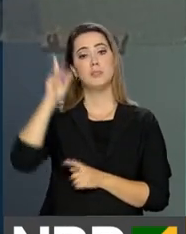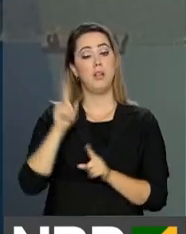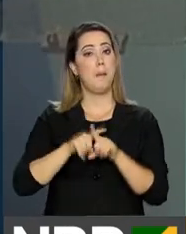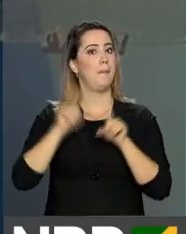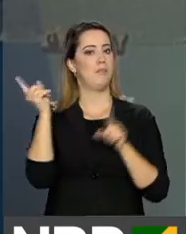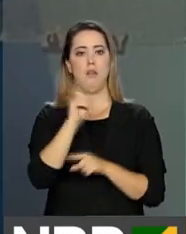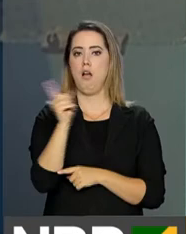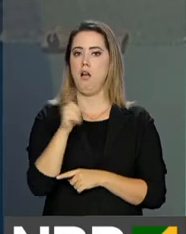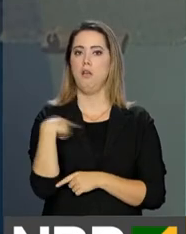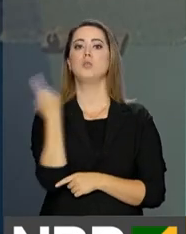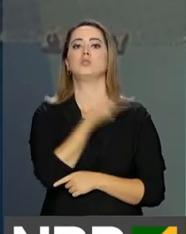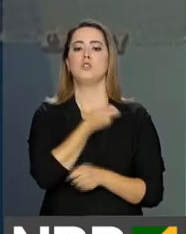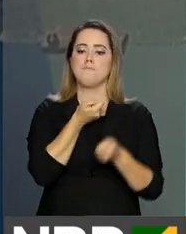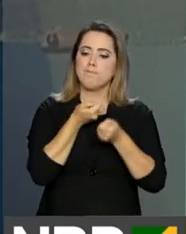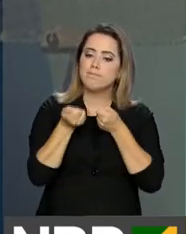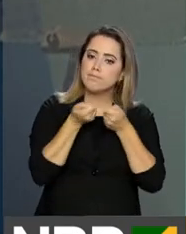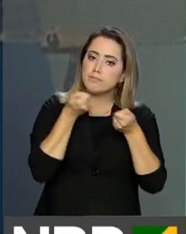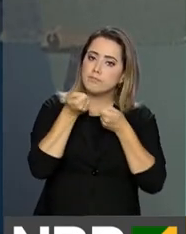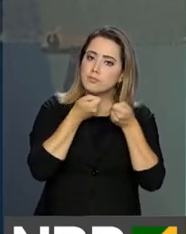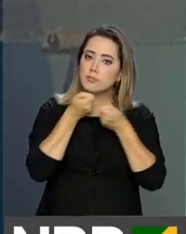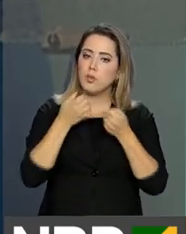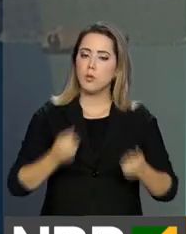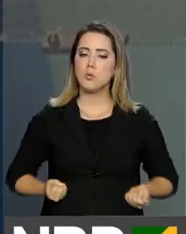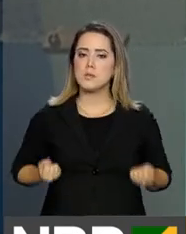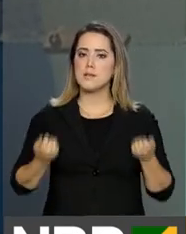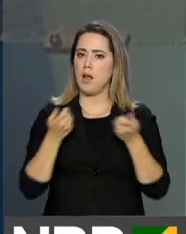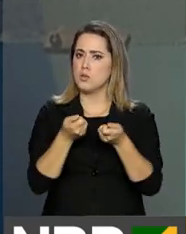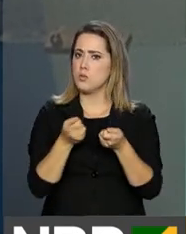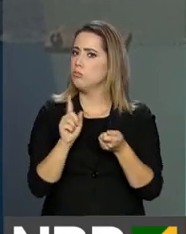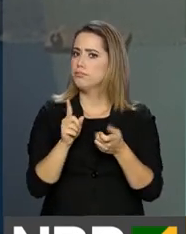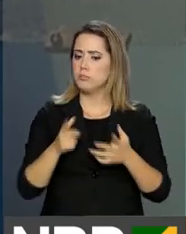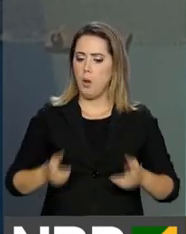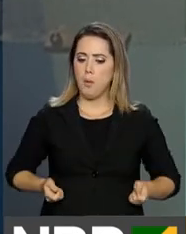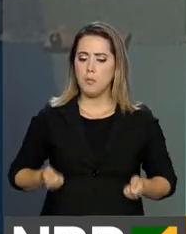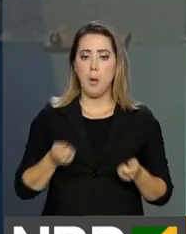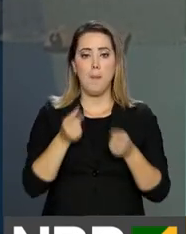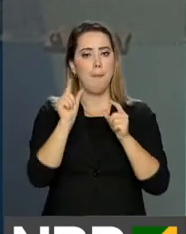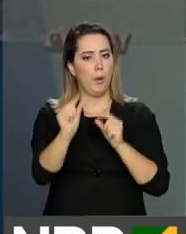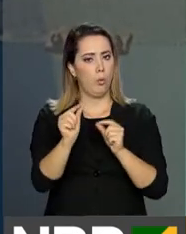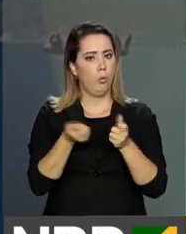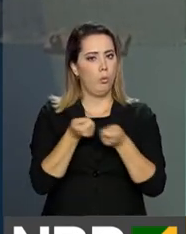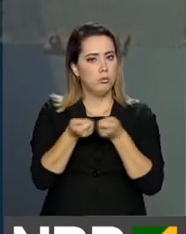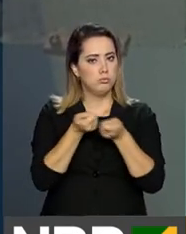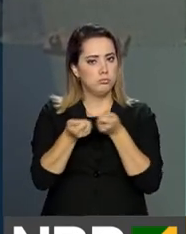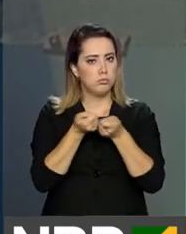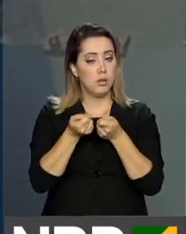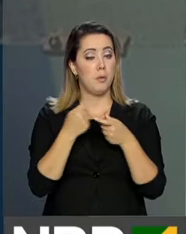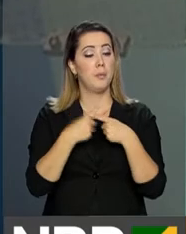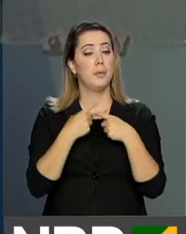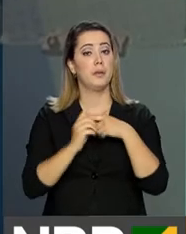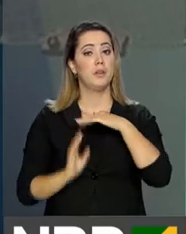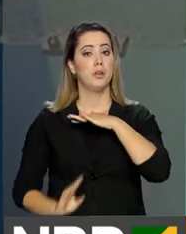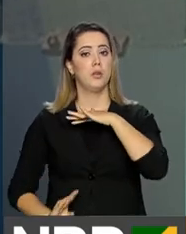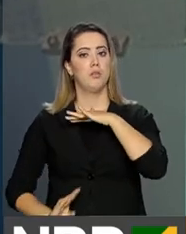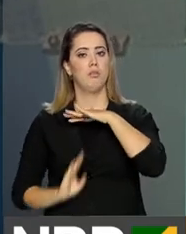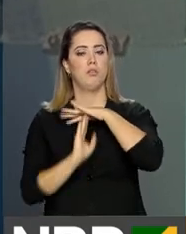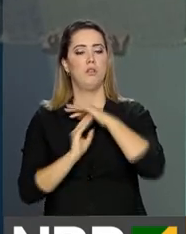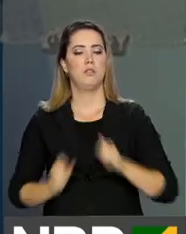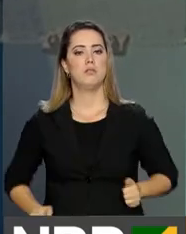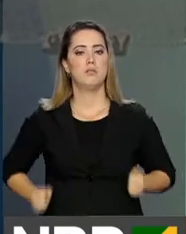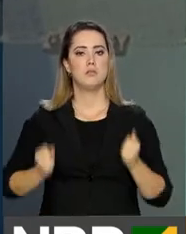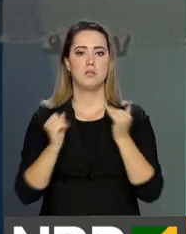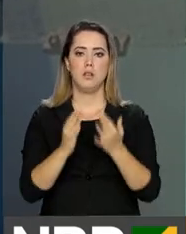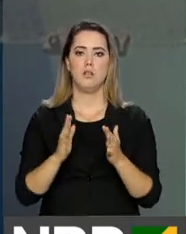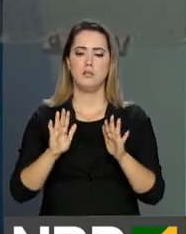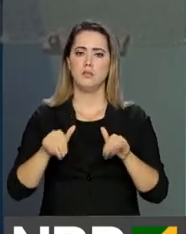fizemos. Nós, logo no início, propusemos, por uma proposta de emenda constitucional, o teto dos gastos públicos. E